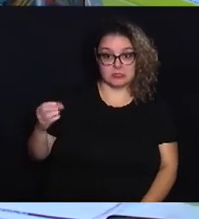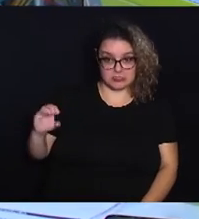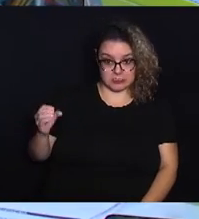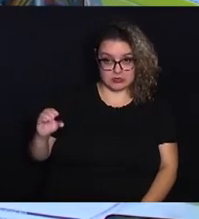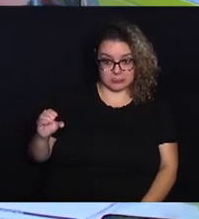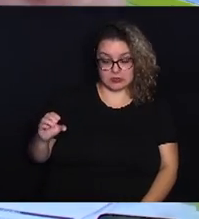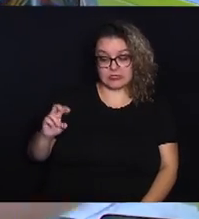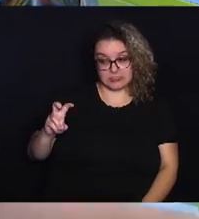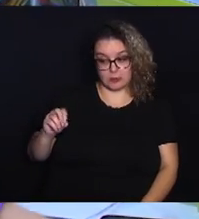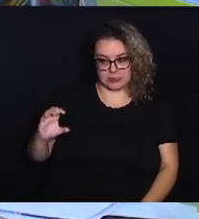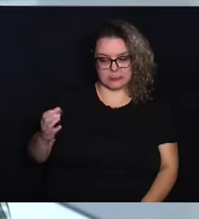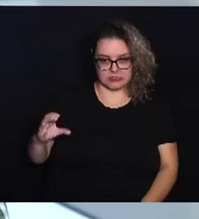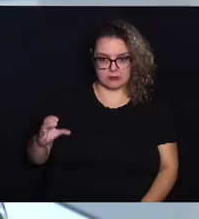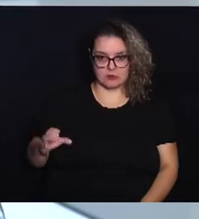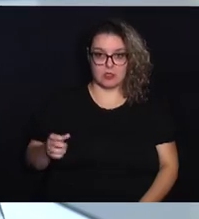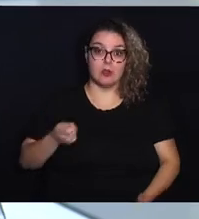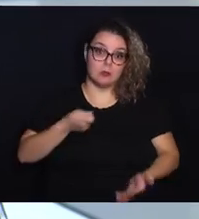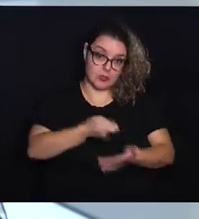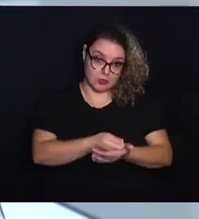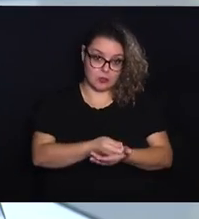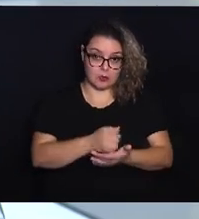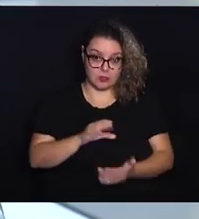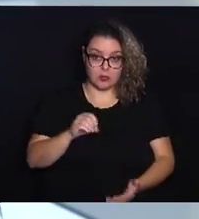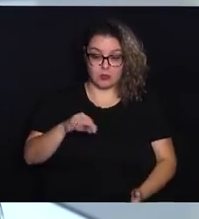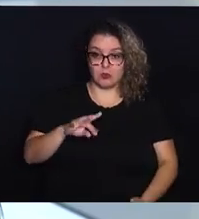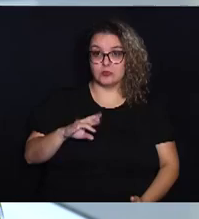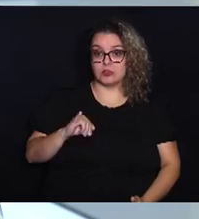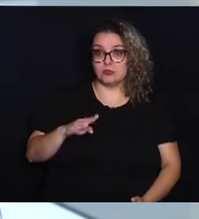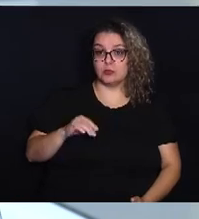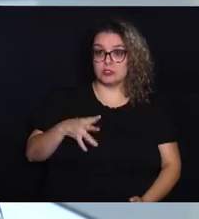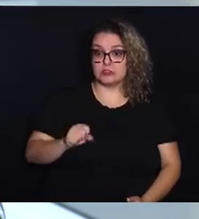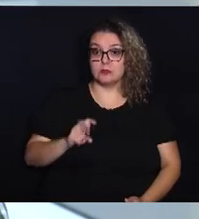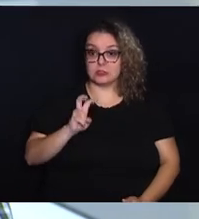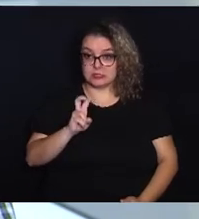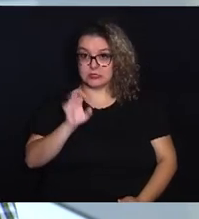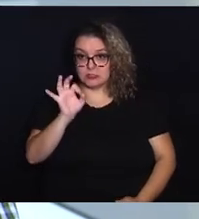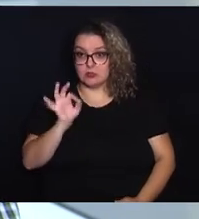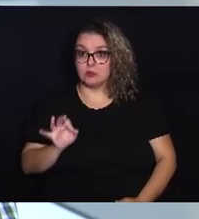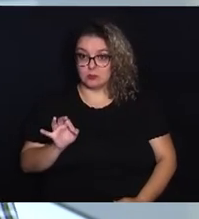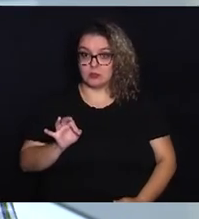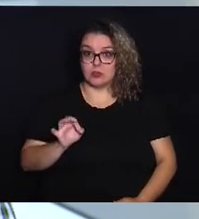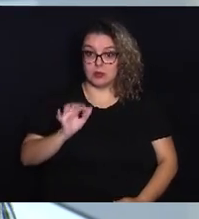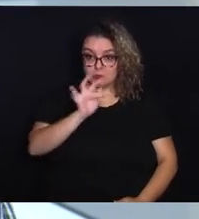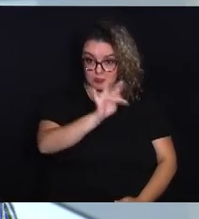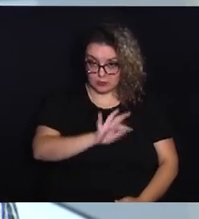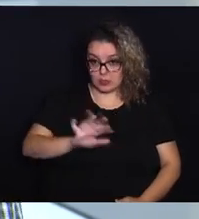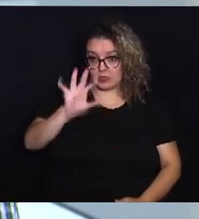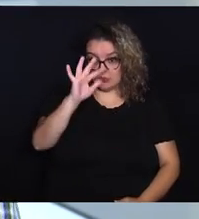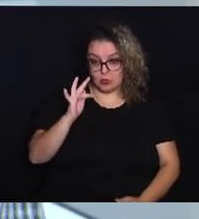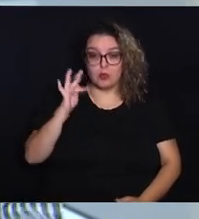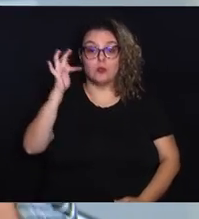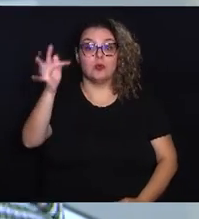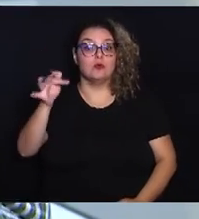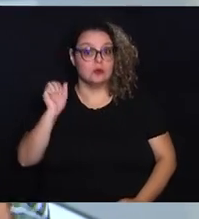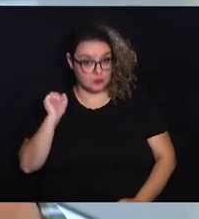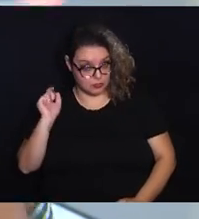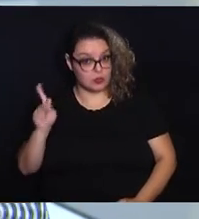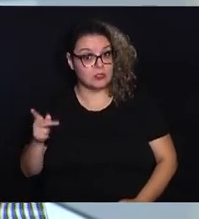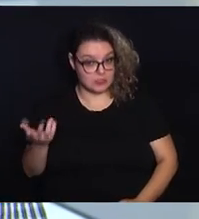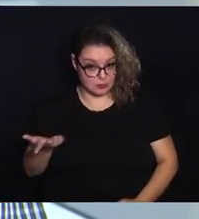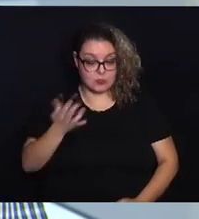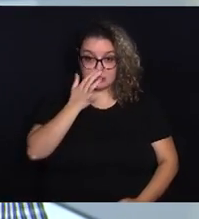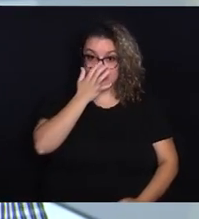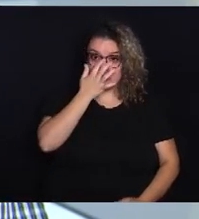76,50 centavos uma contribuição né Essa contribuição ela tá focada em 5% que é pra União que é paraa sua